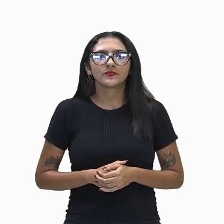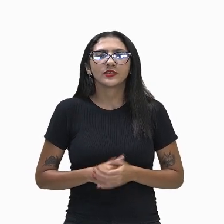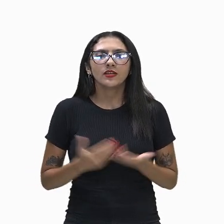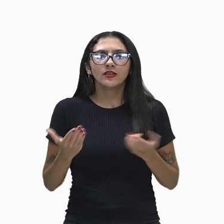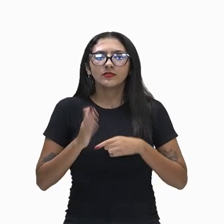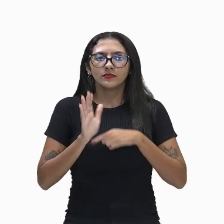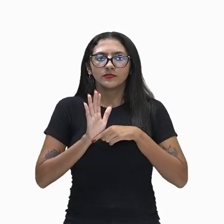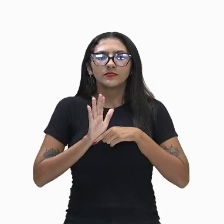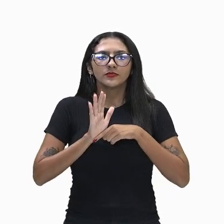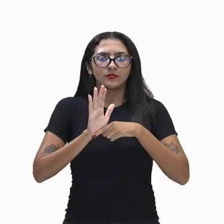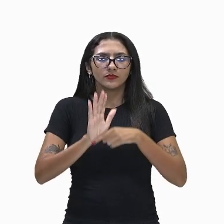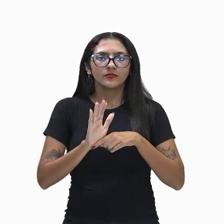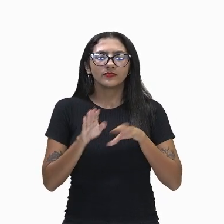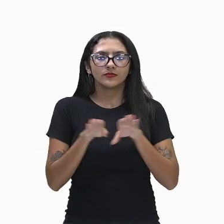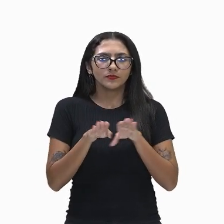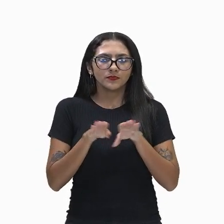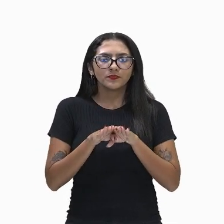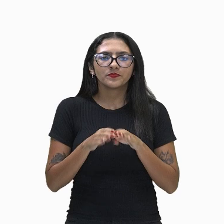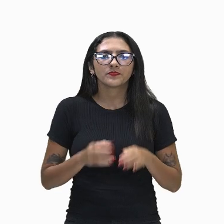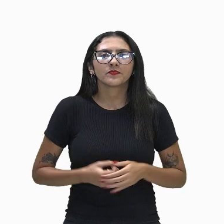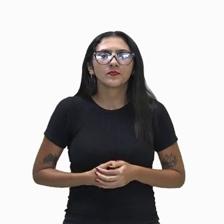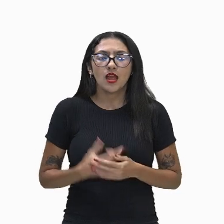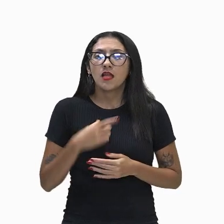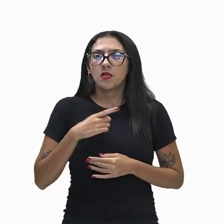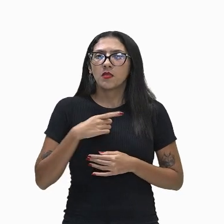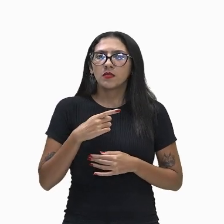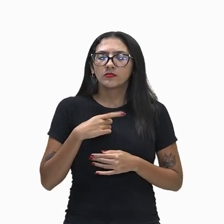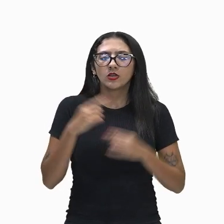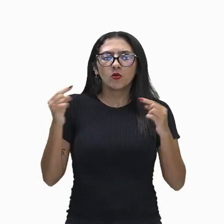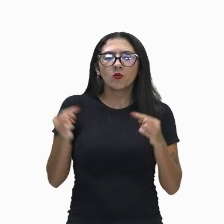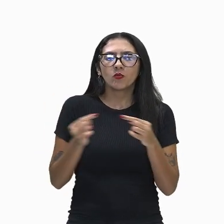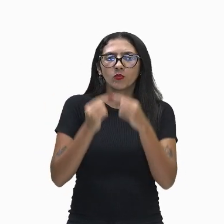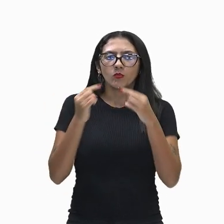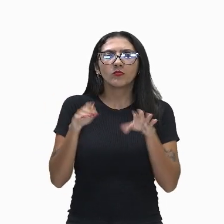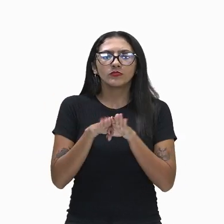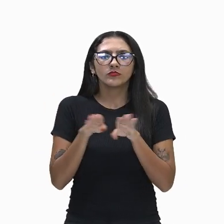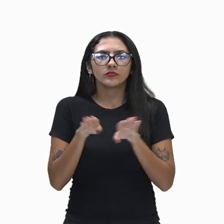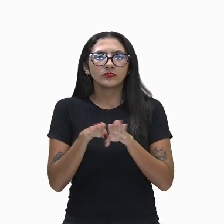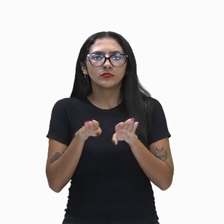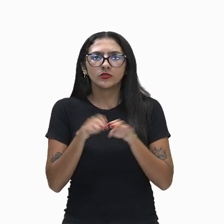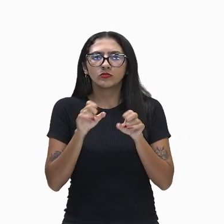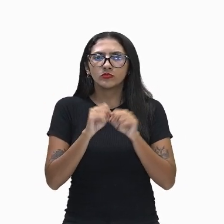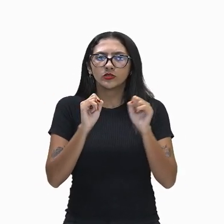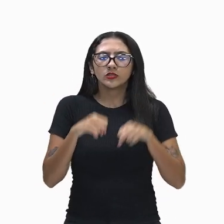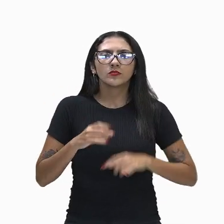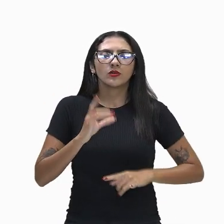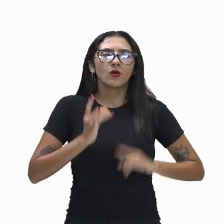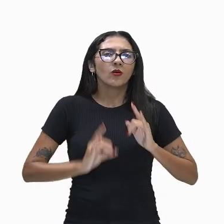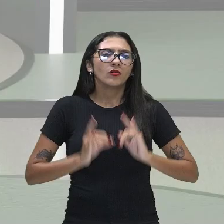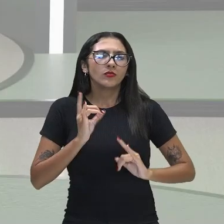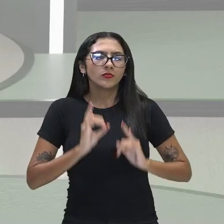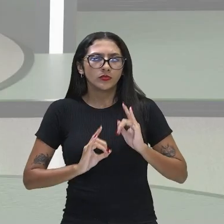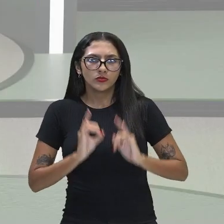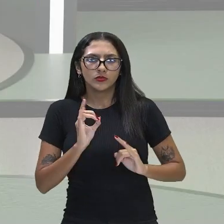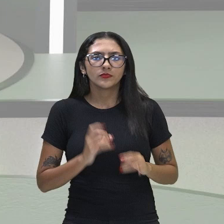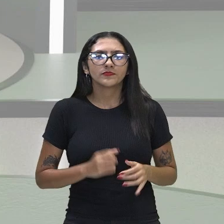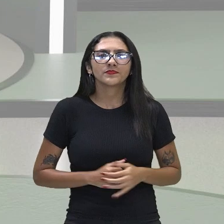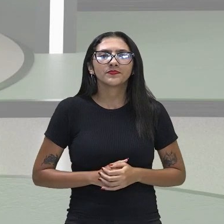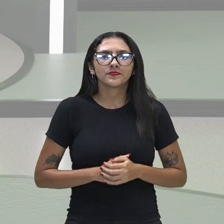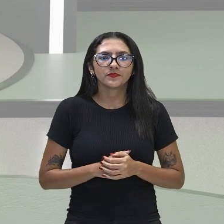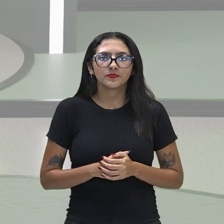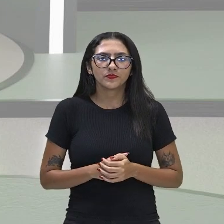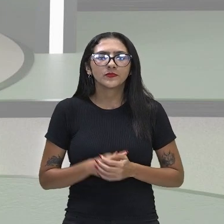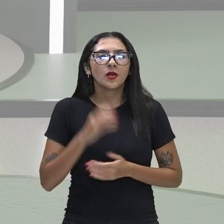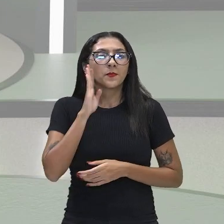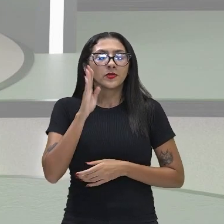breve, que tem relação íntima com o sistema endócrino, né, e o crescimento e a reprodução, especialmente